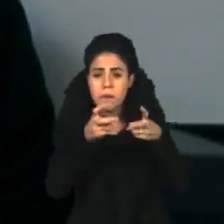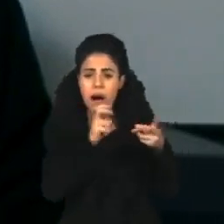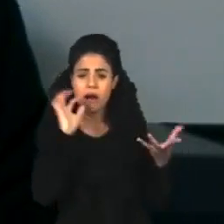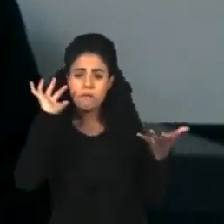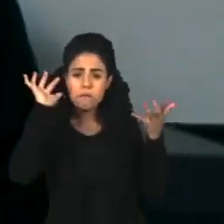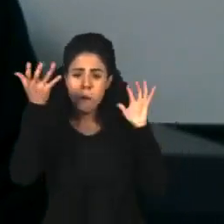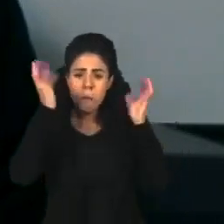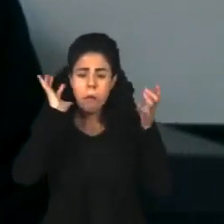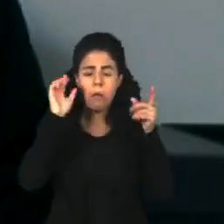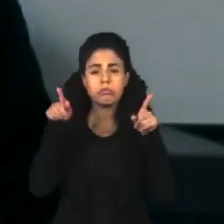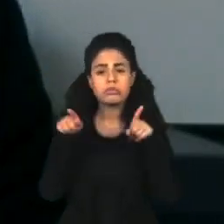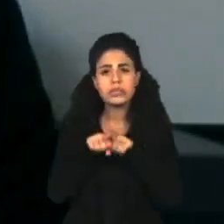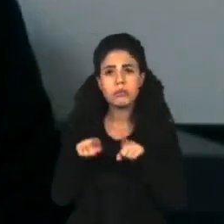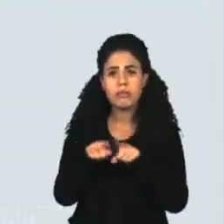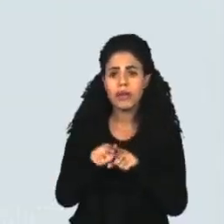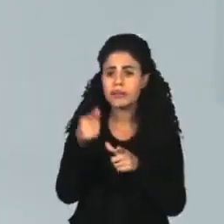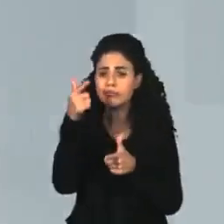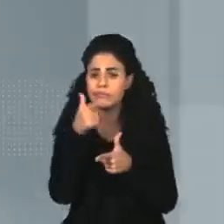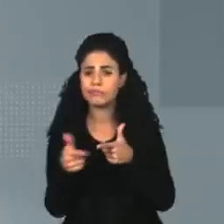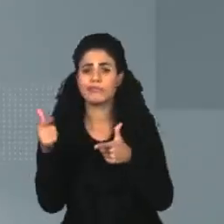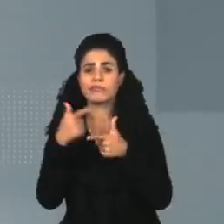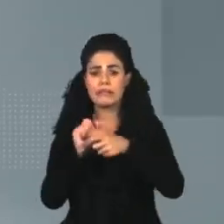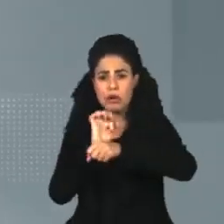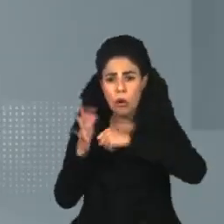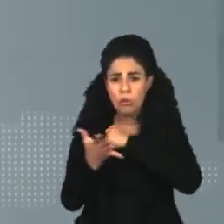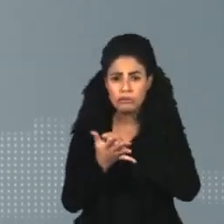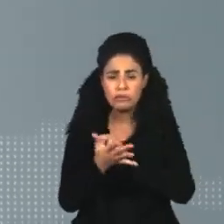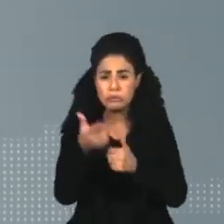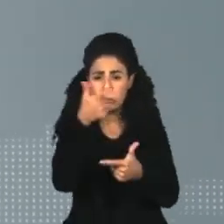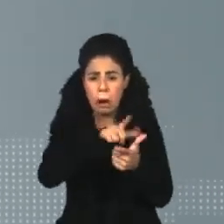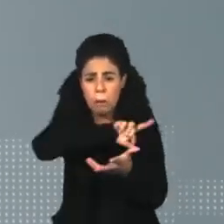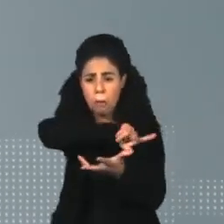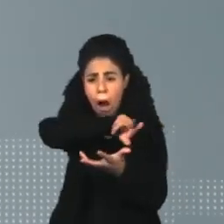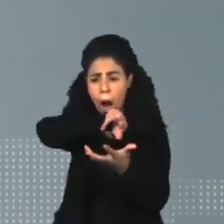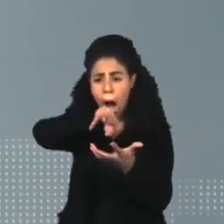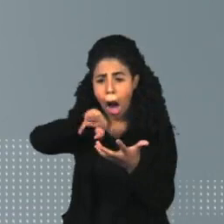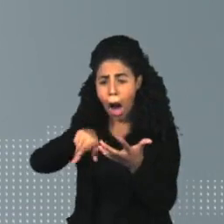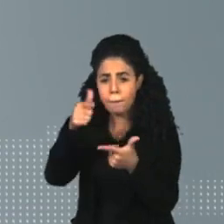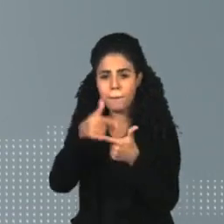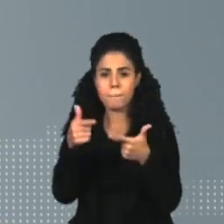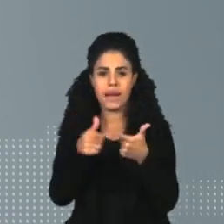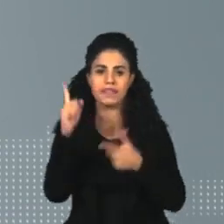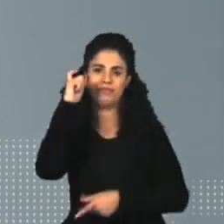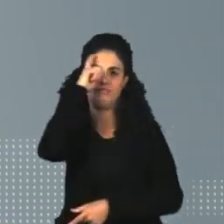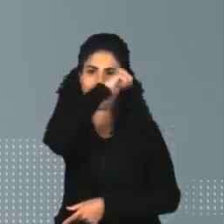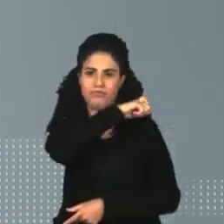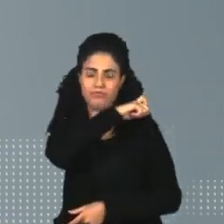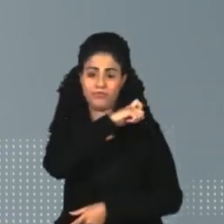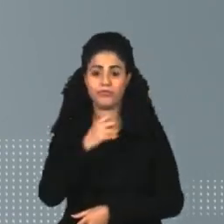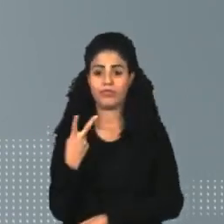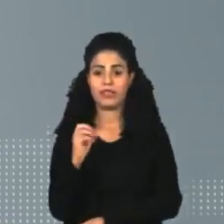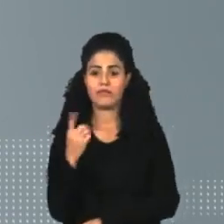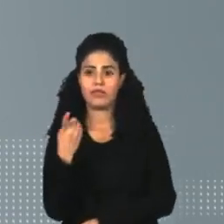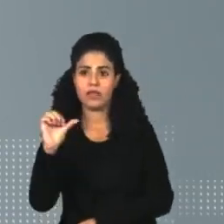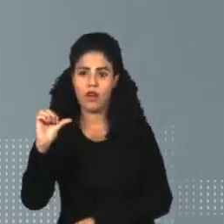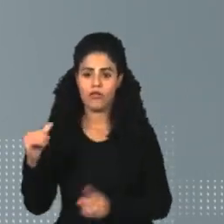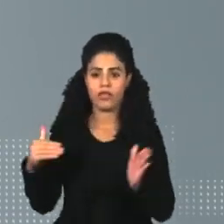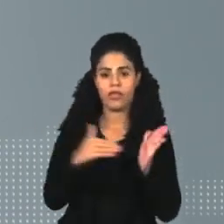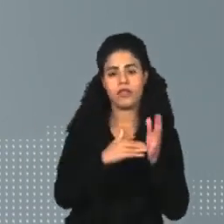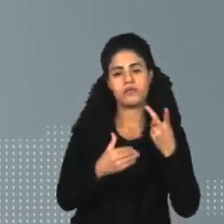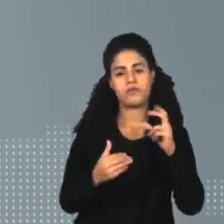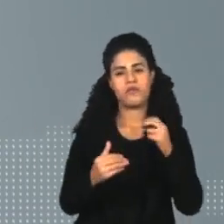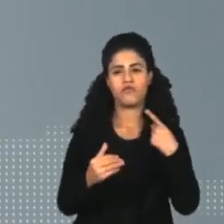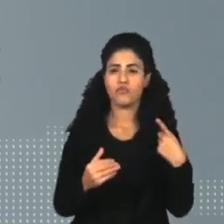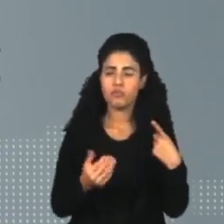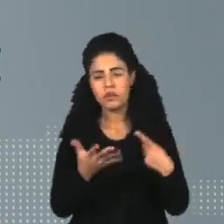Clima, veio ser da Covid. No Brasil, entre 2019 e 2021, quase 15 milhões e